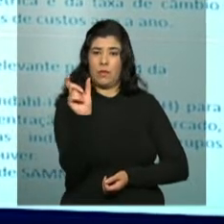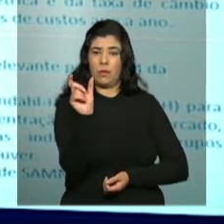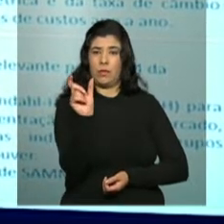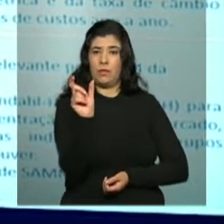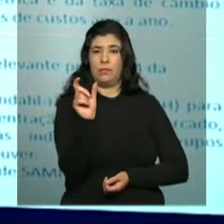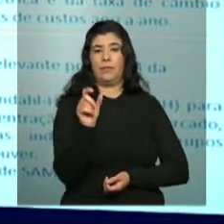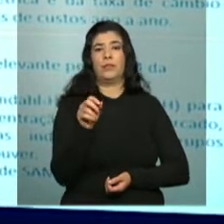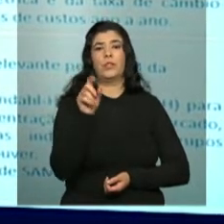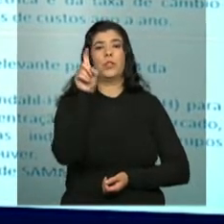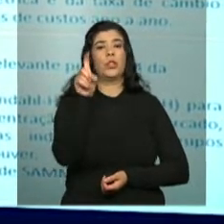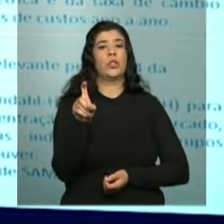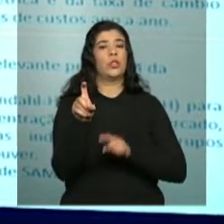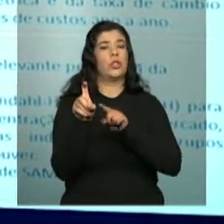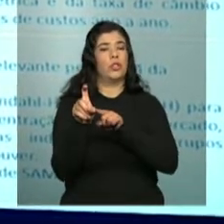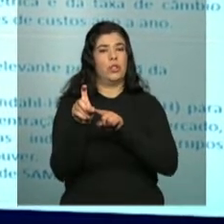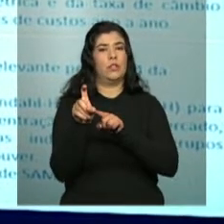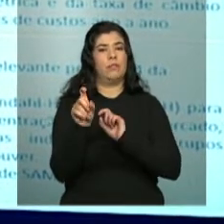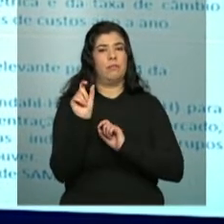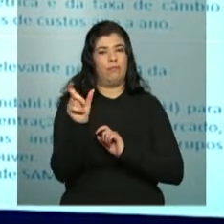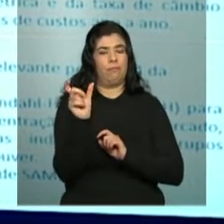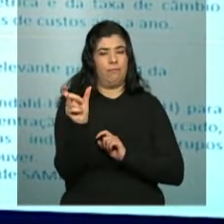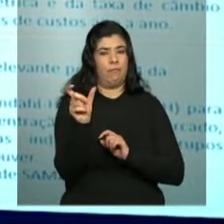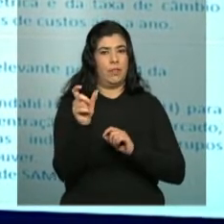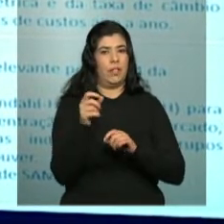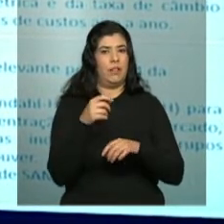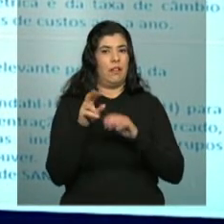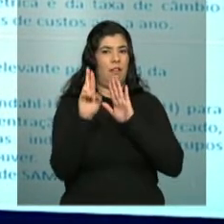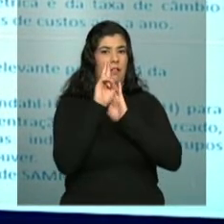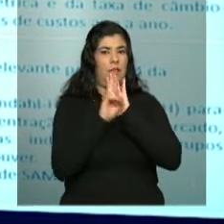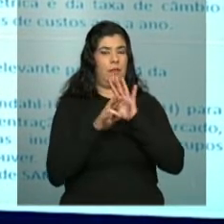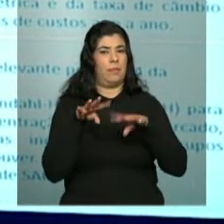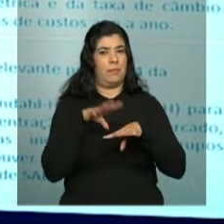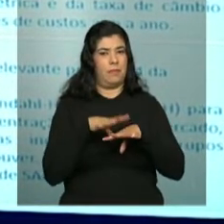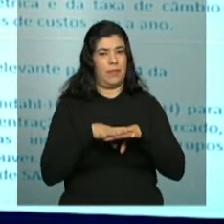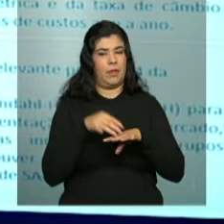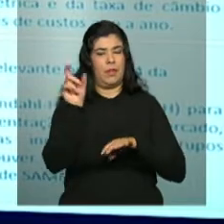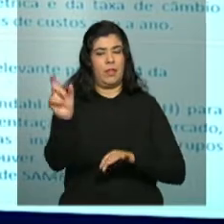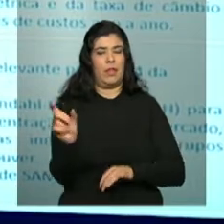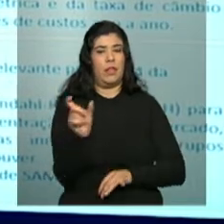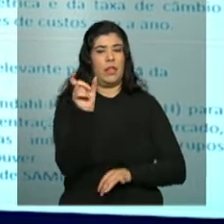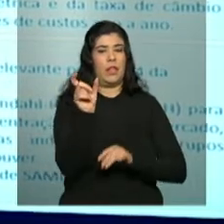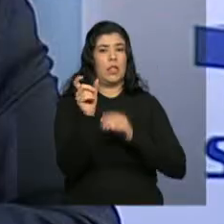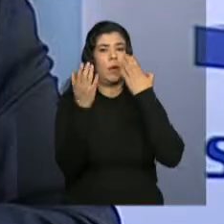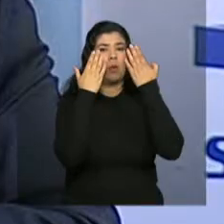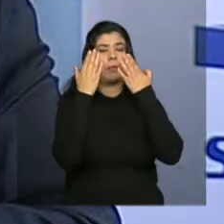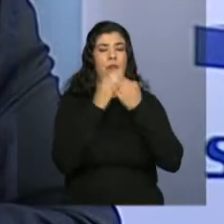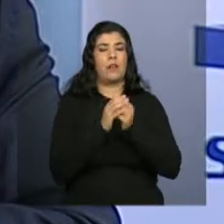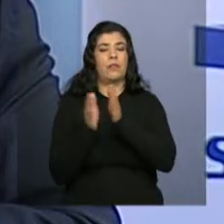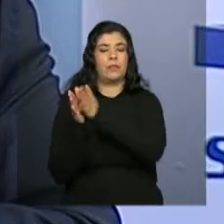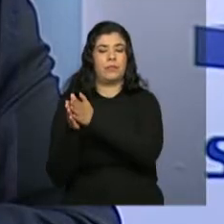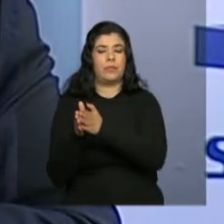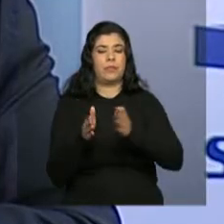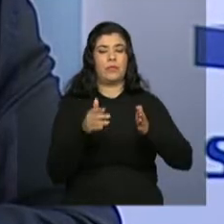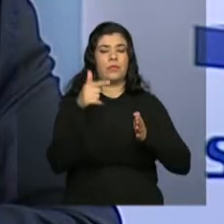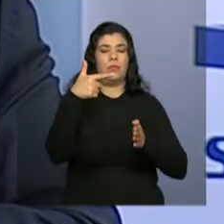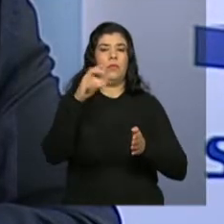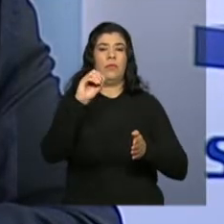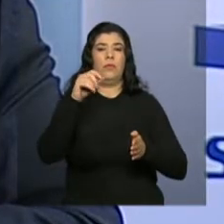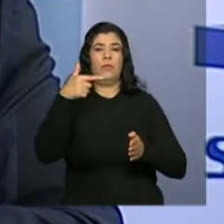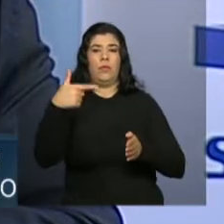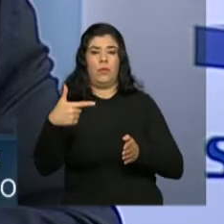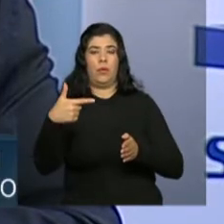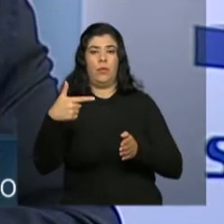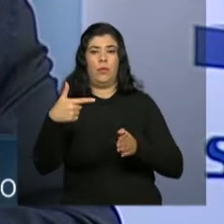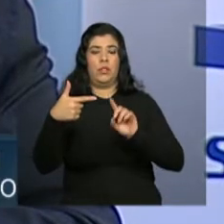antes quer pela regra antiga ele ele pegava só a base da série do ano 2002 e era